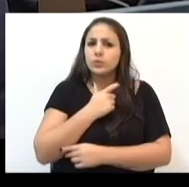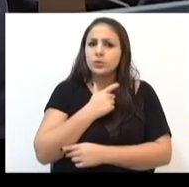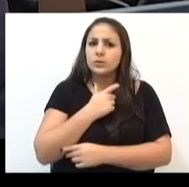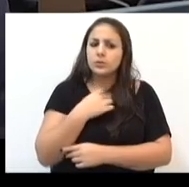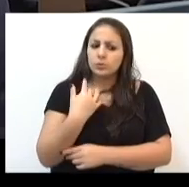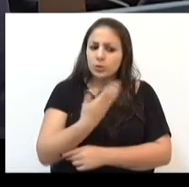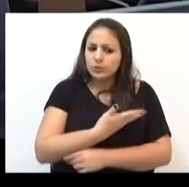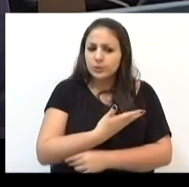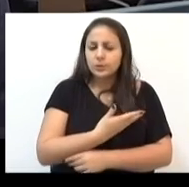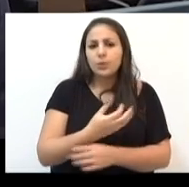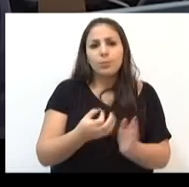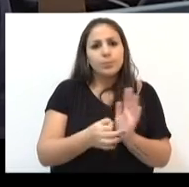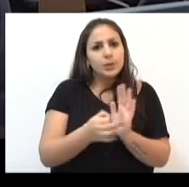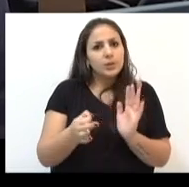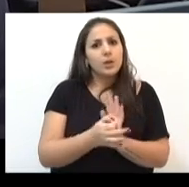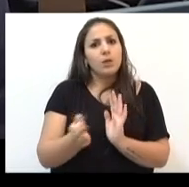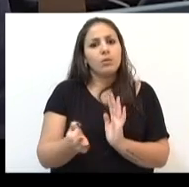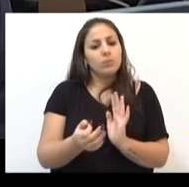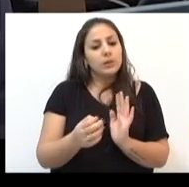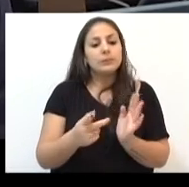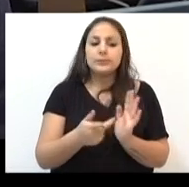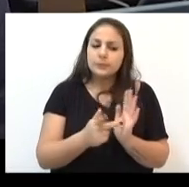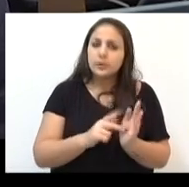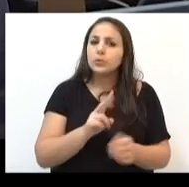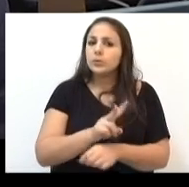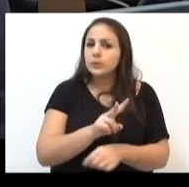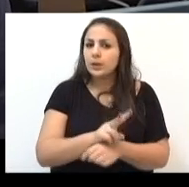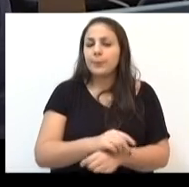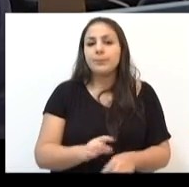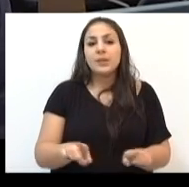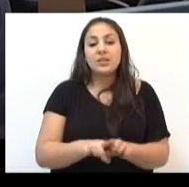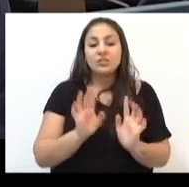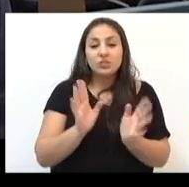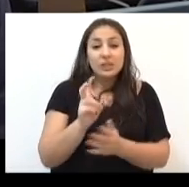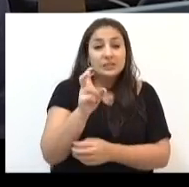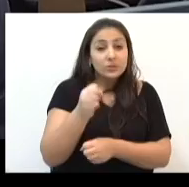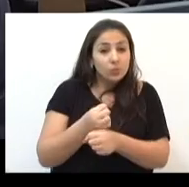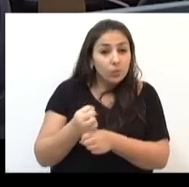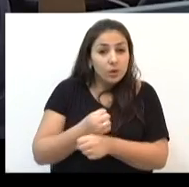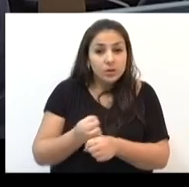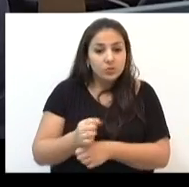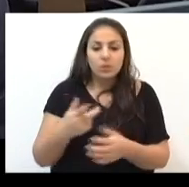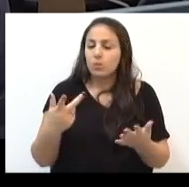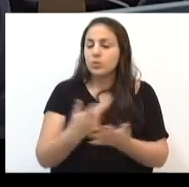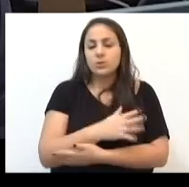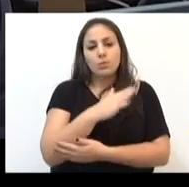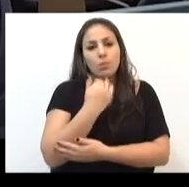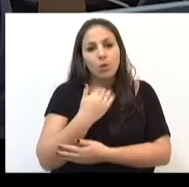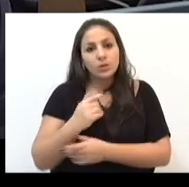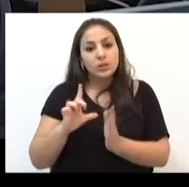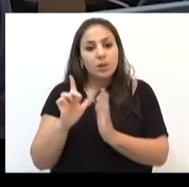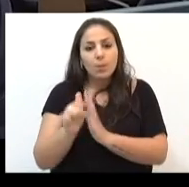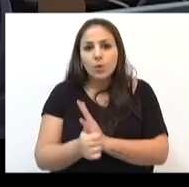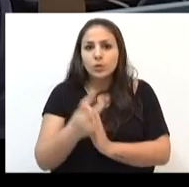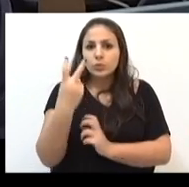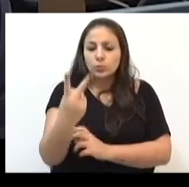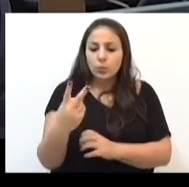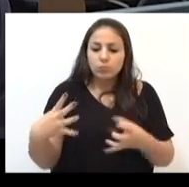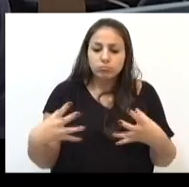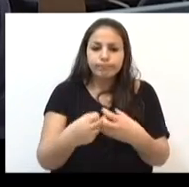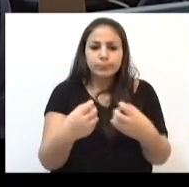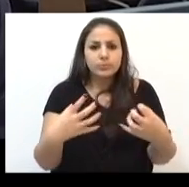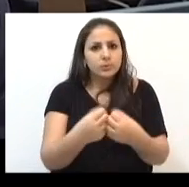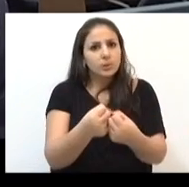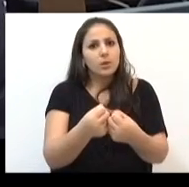nossa opinião. Havia uns 5 anos que não ocorriam acidentes com mortes no Rio Grande do Sul e de repente acontecem 2 acidentes brutais que nos